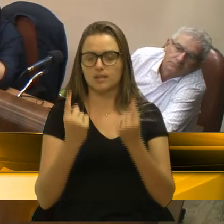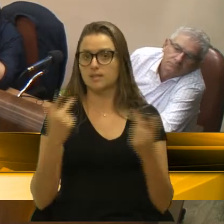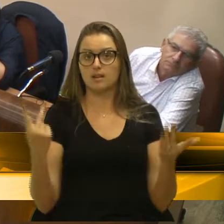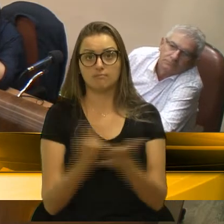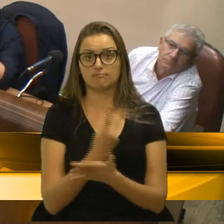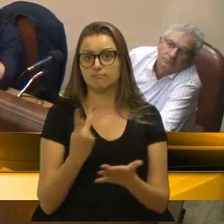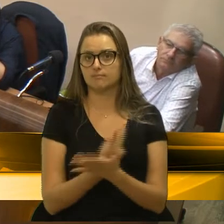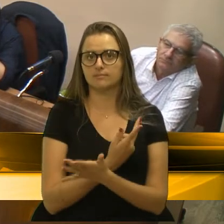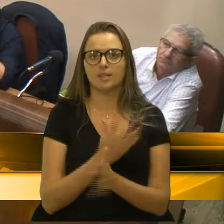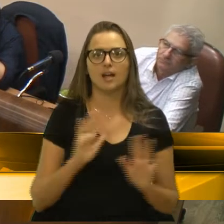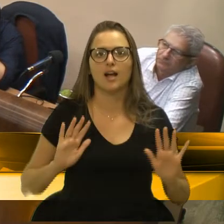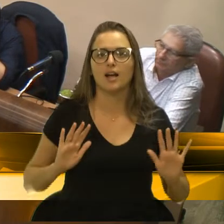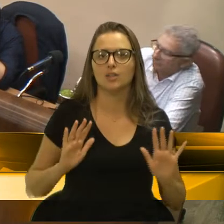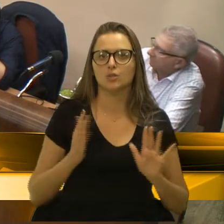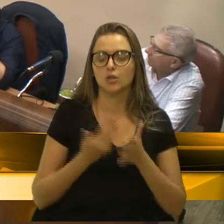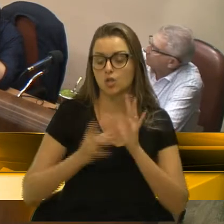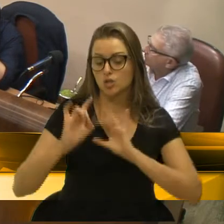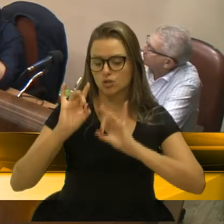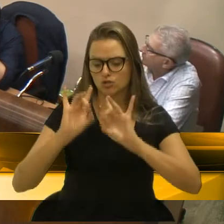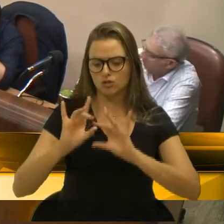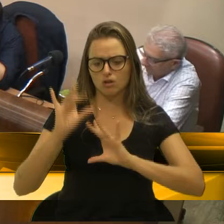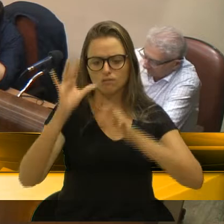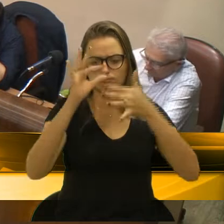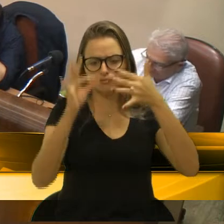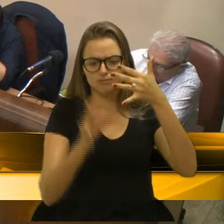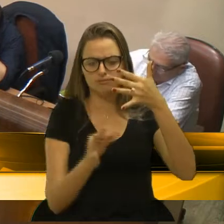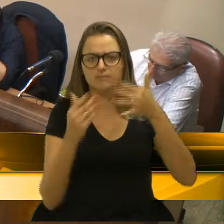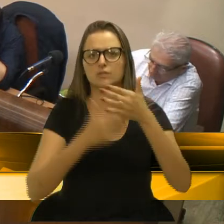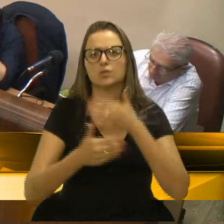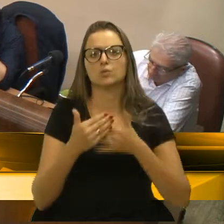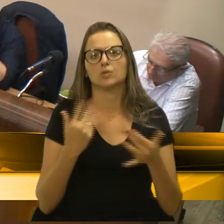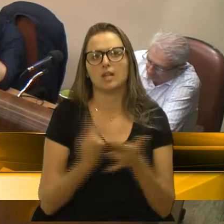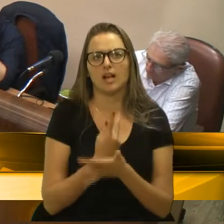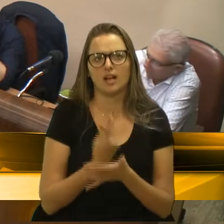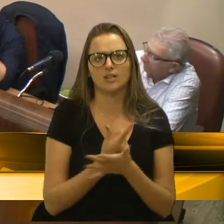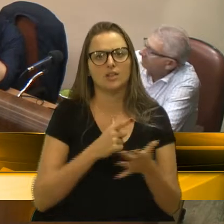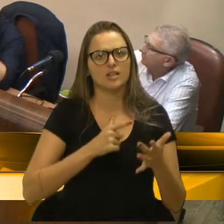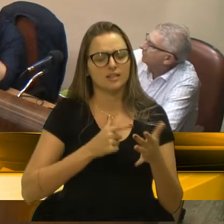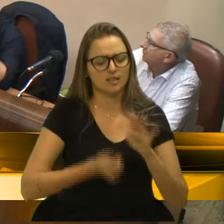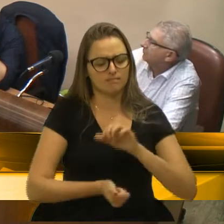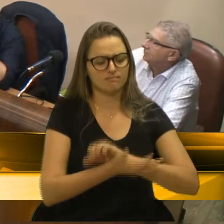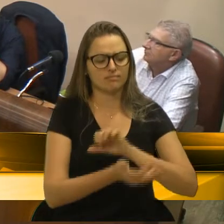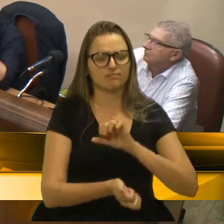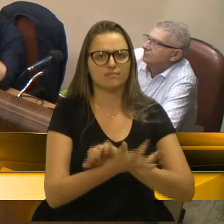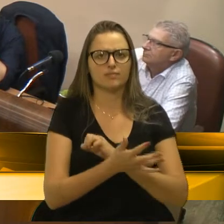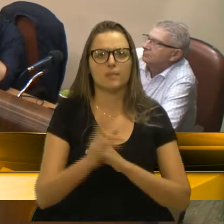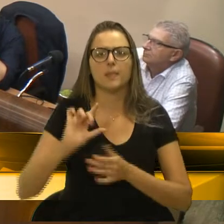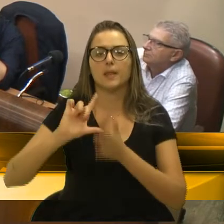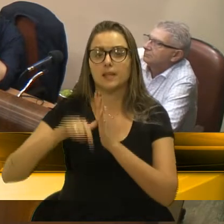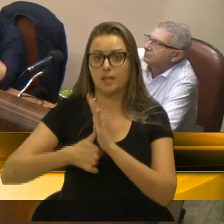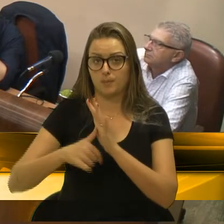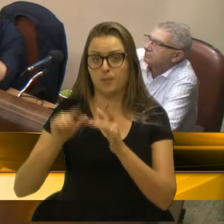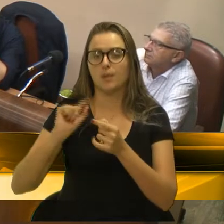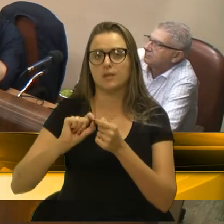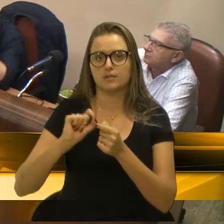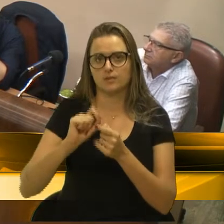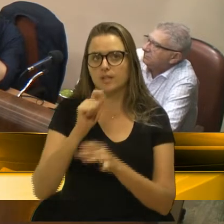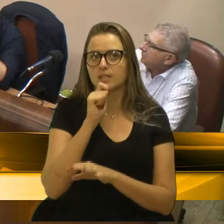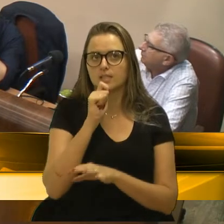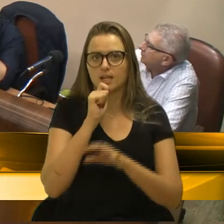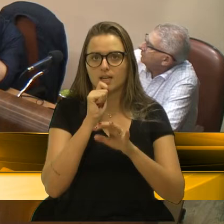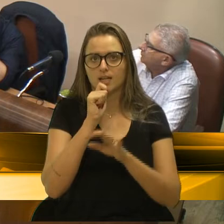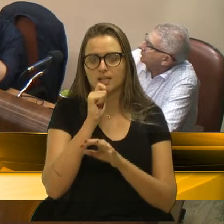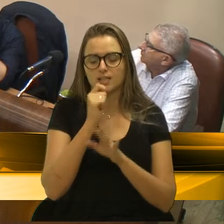Uma série de irregularidades num contrato de gestão, suspeitas de superfaturamento. Aliás, foi feito depois